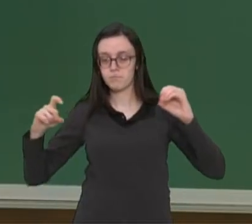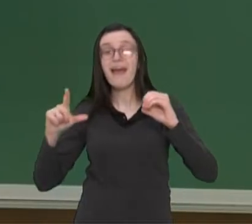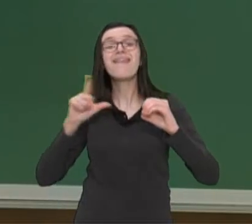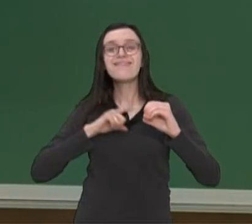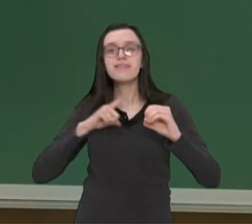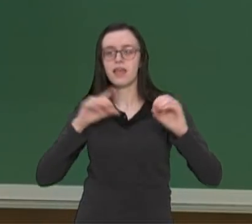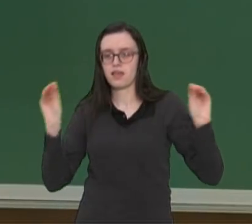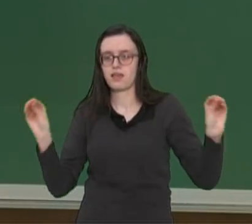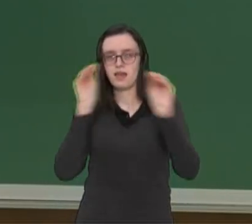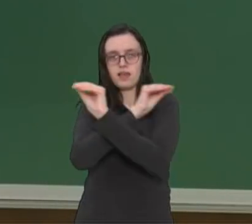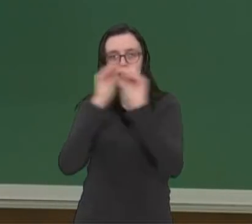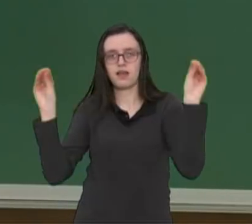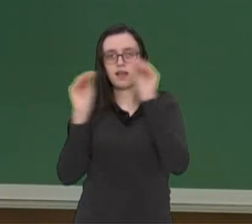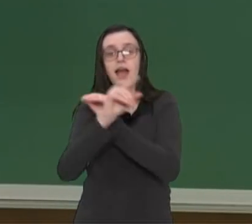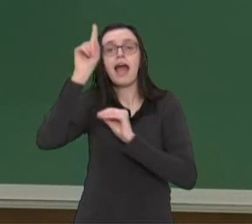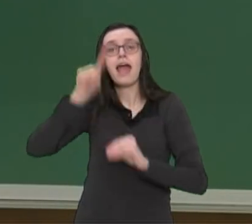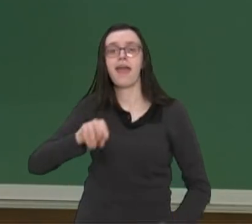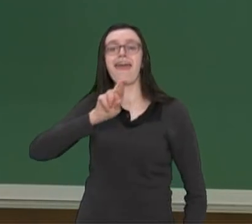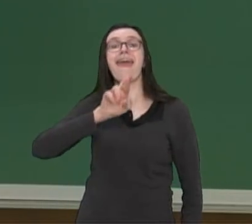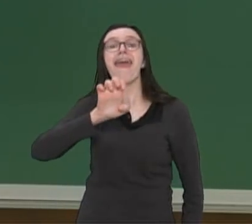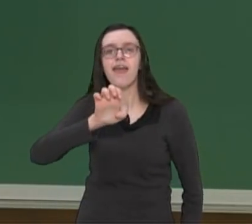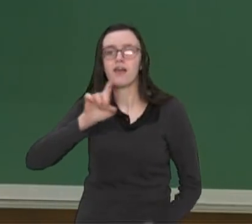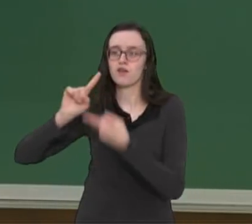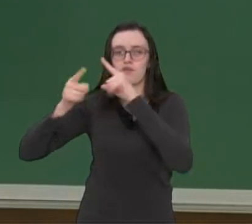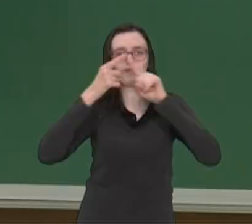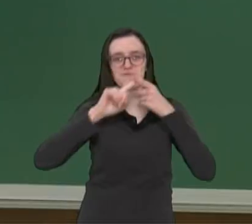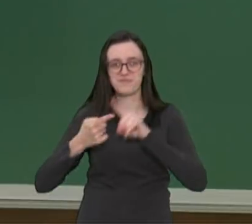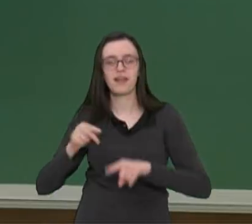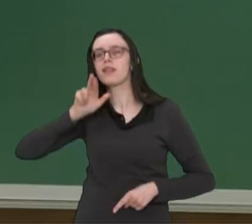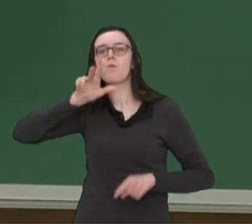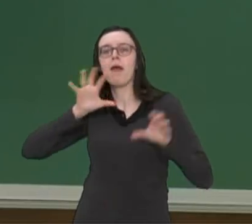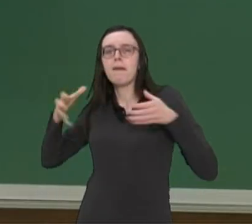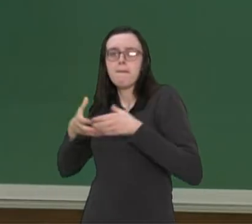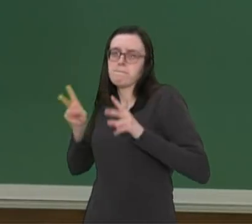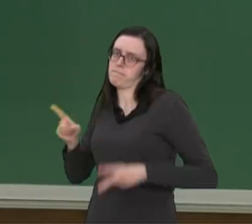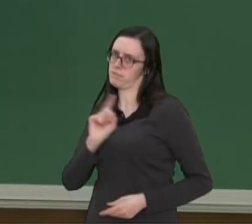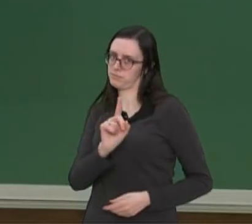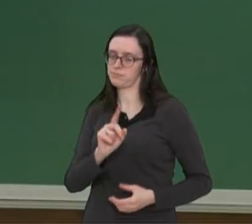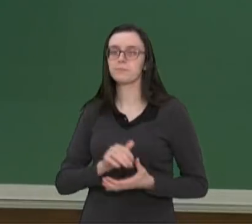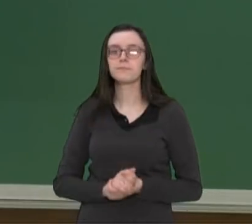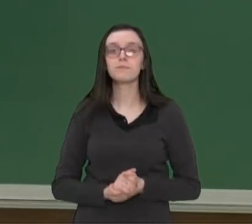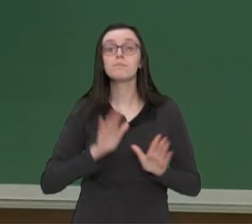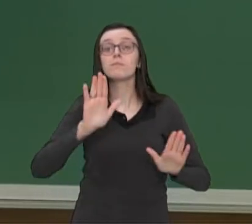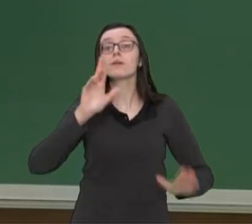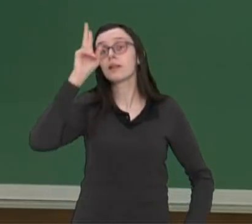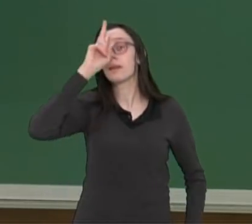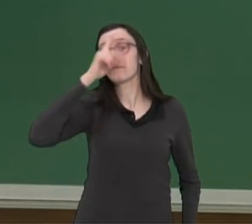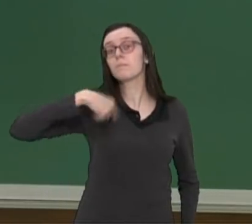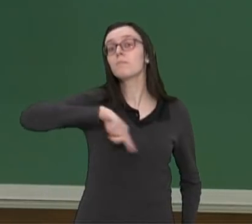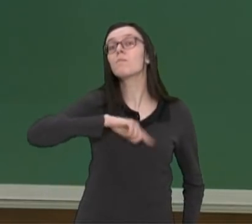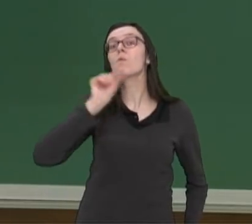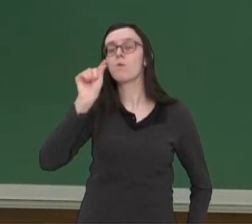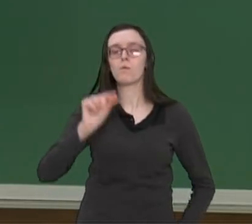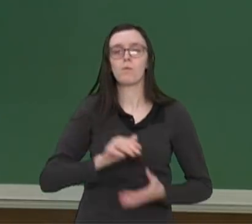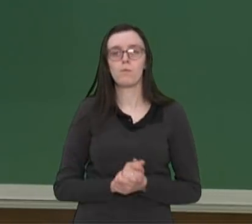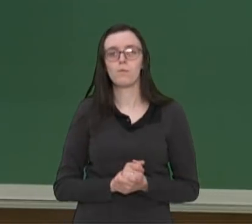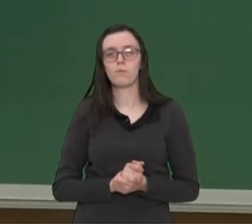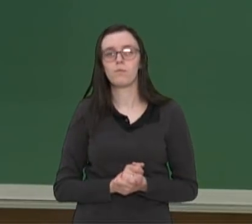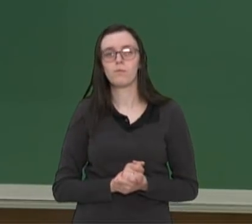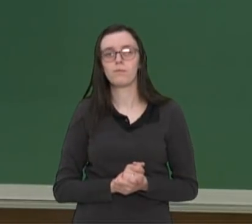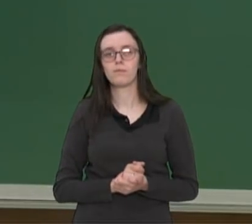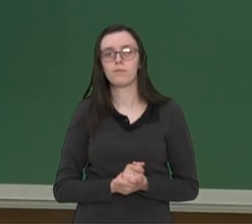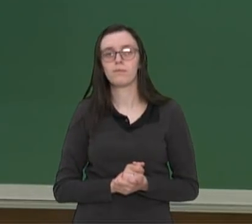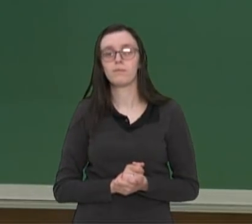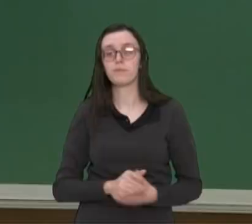over são chamados de recombinantes e não de parentais, certo? Então aqui só para a gente lembrar, ó,